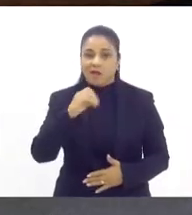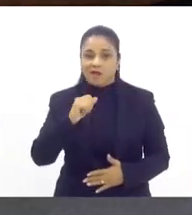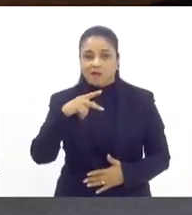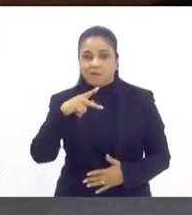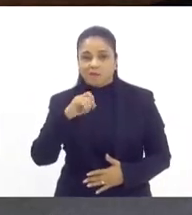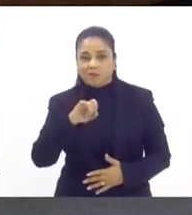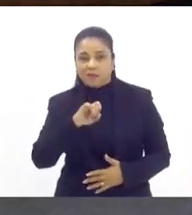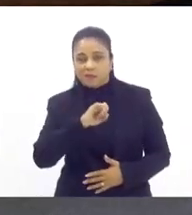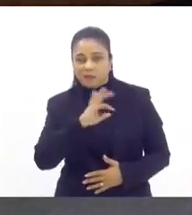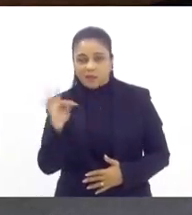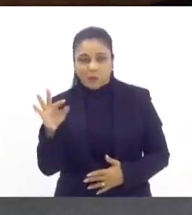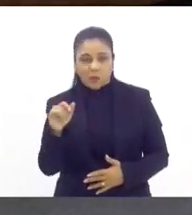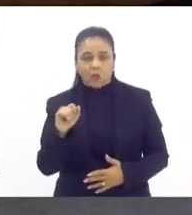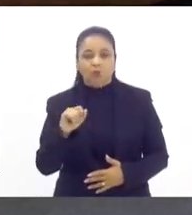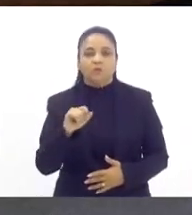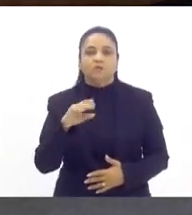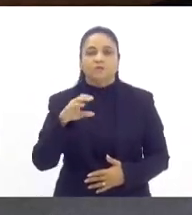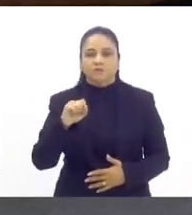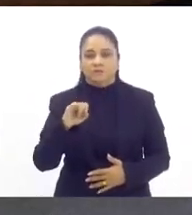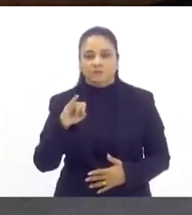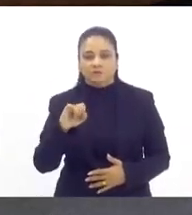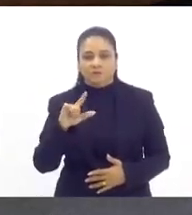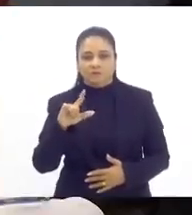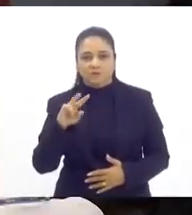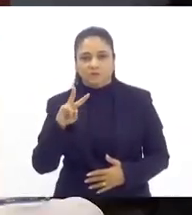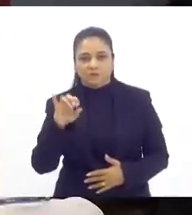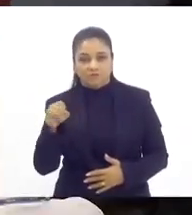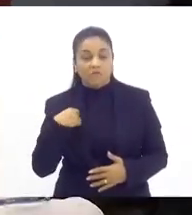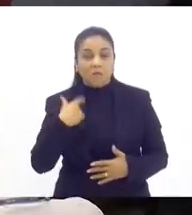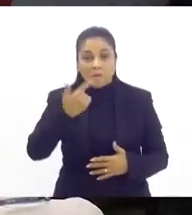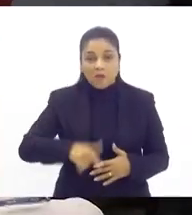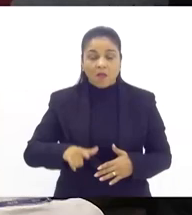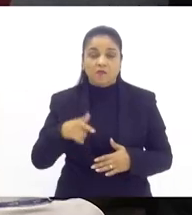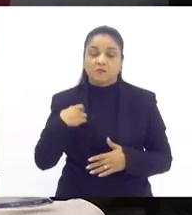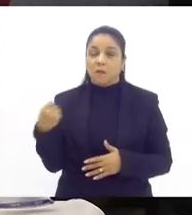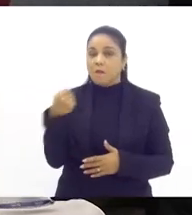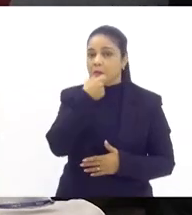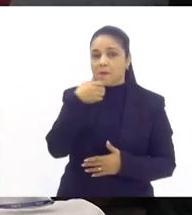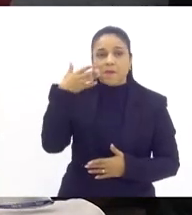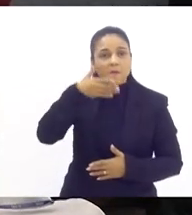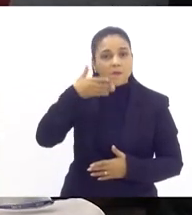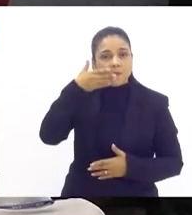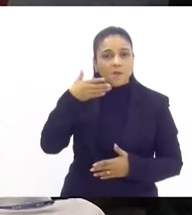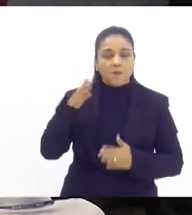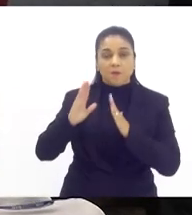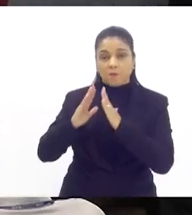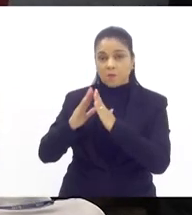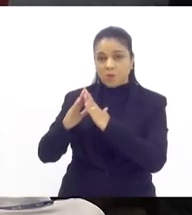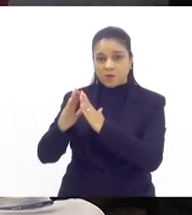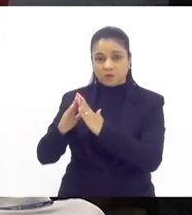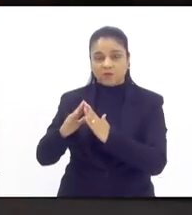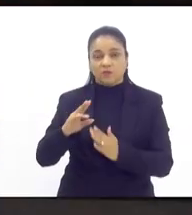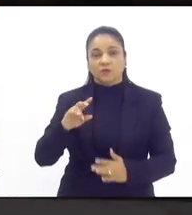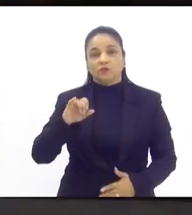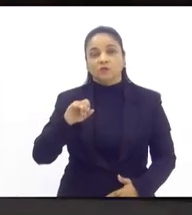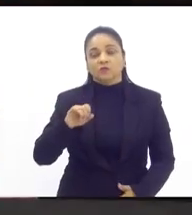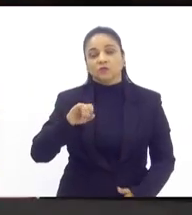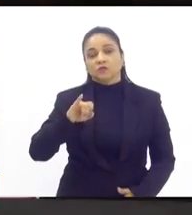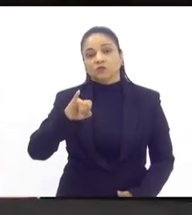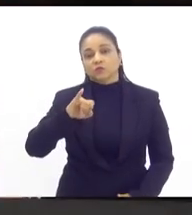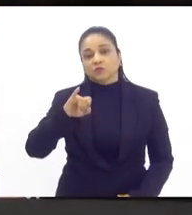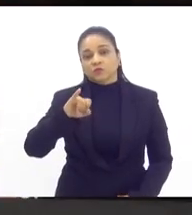Silvio Pereira vamos ouvir agora mais um morador João Alberto Brito que é vice-presidente